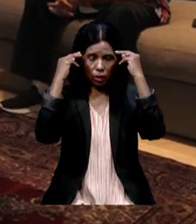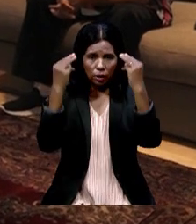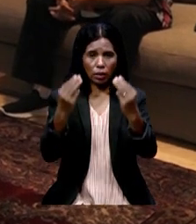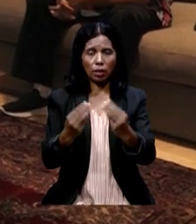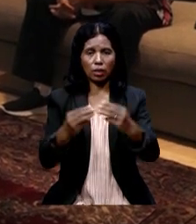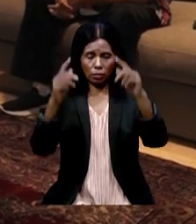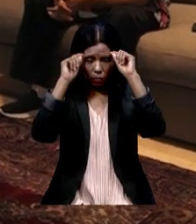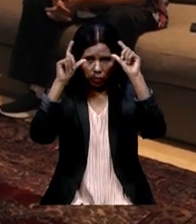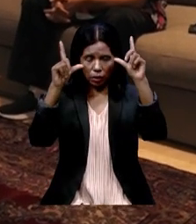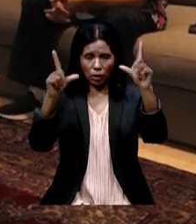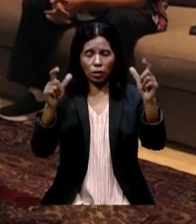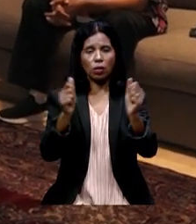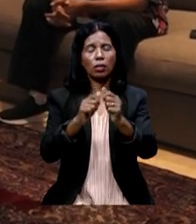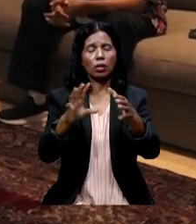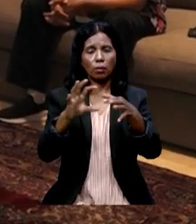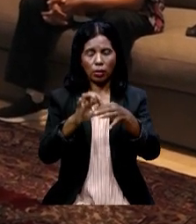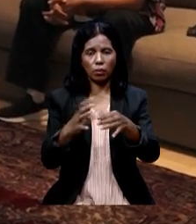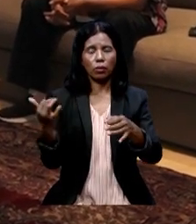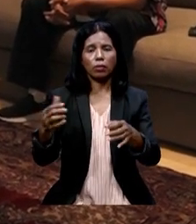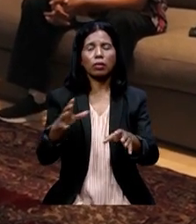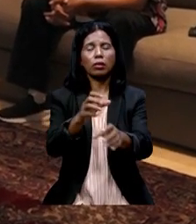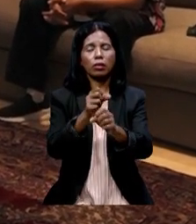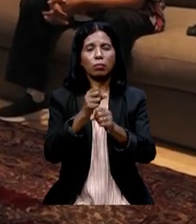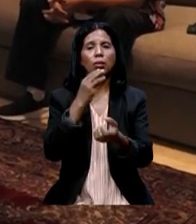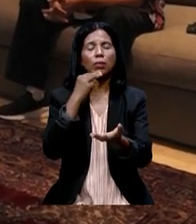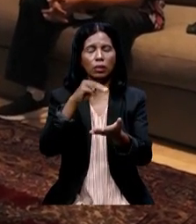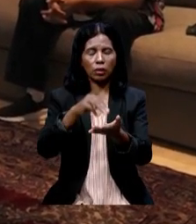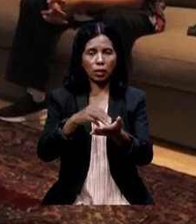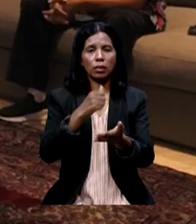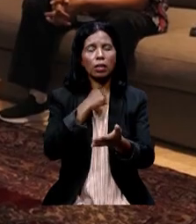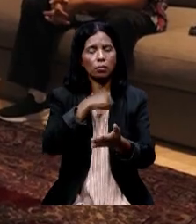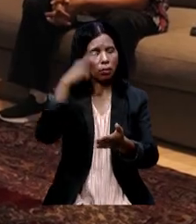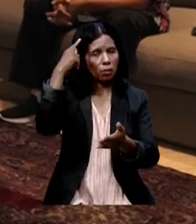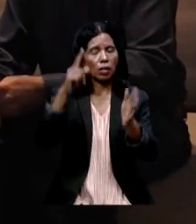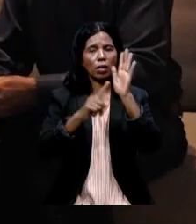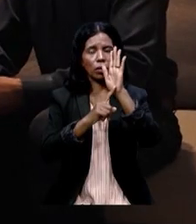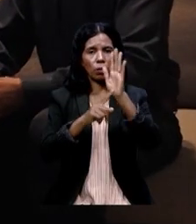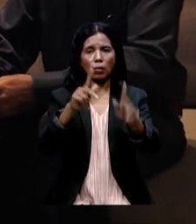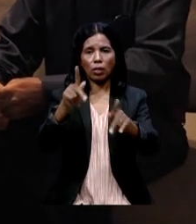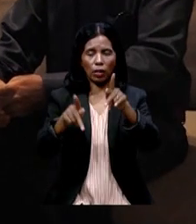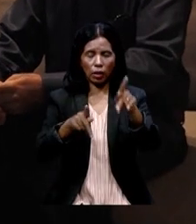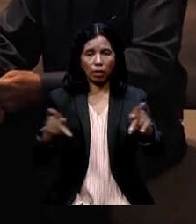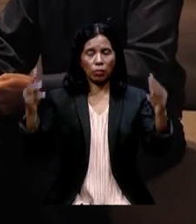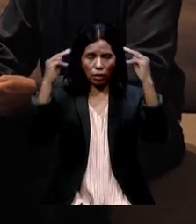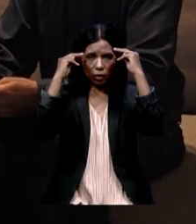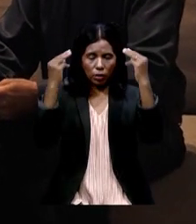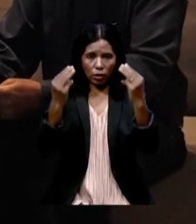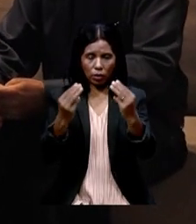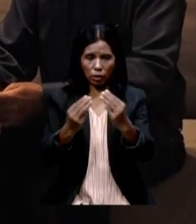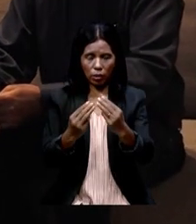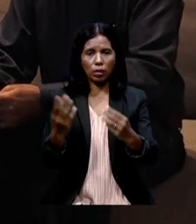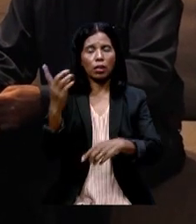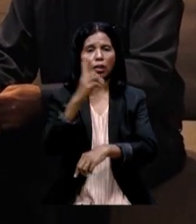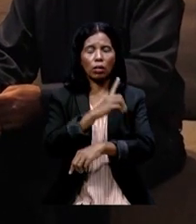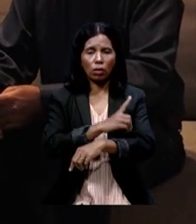Rony Membro Sira, rodissimo mensagem Papa Francisco Nian, ne behatoba comunidade muçulmana Sira e a Loron Ramadan.